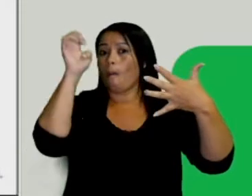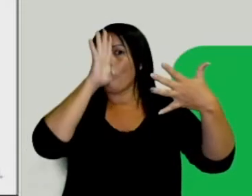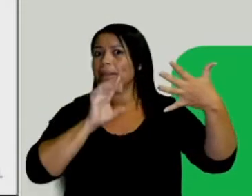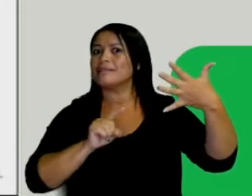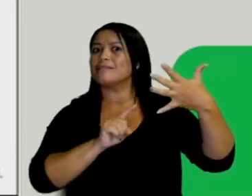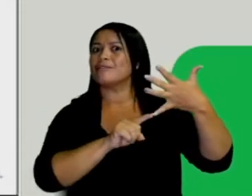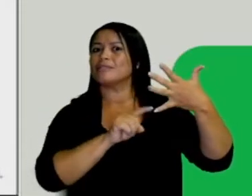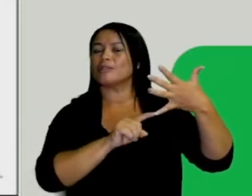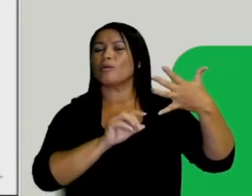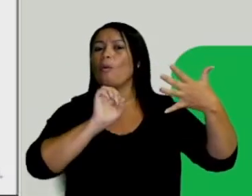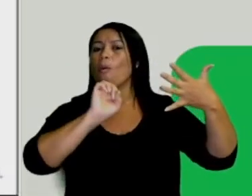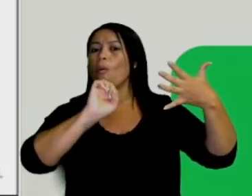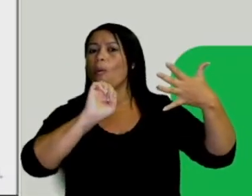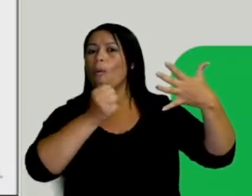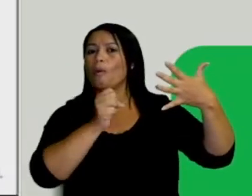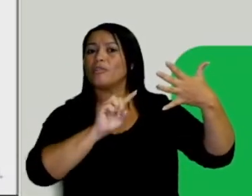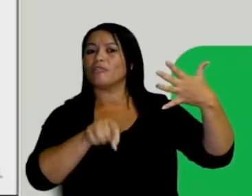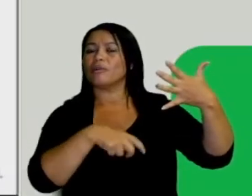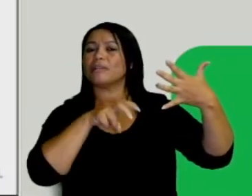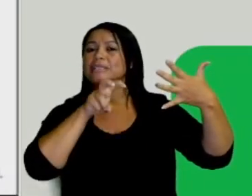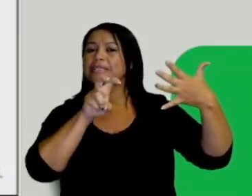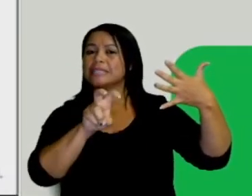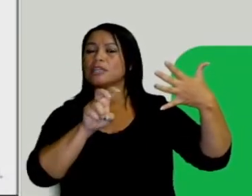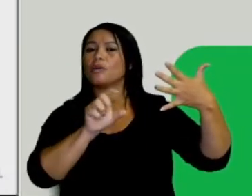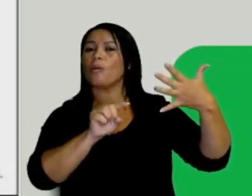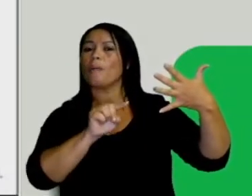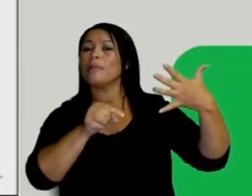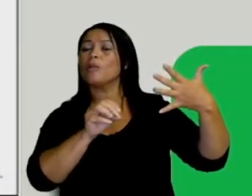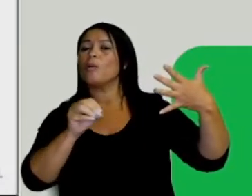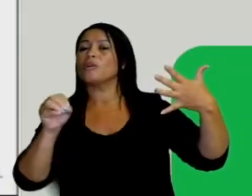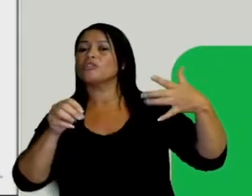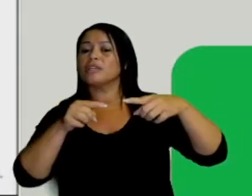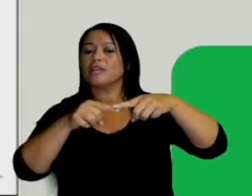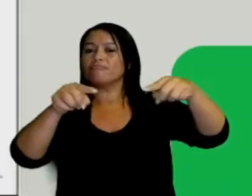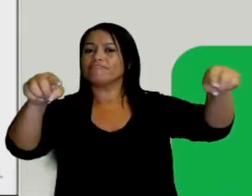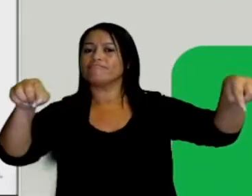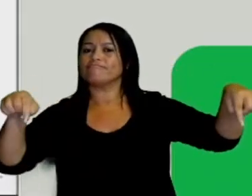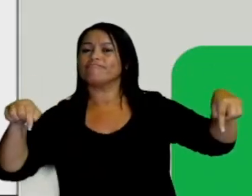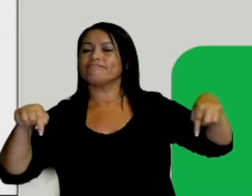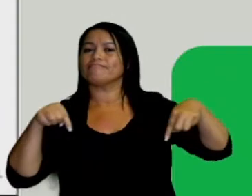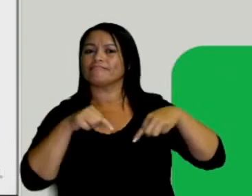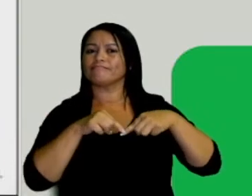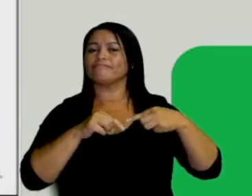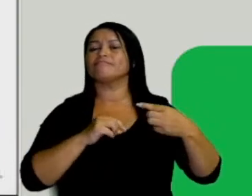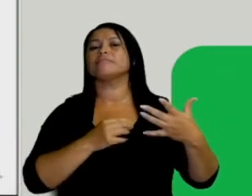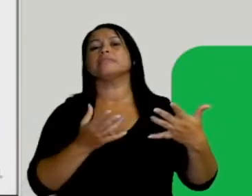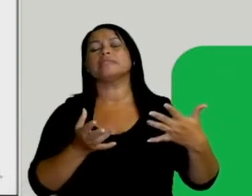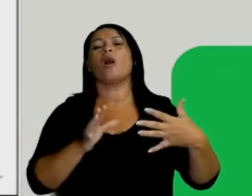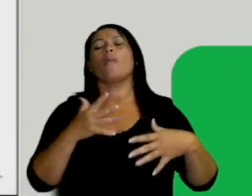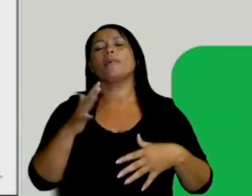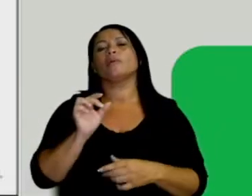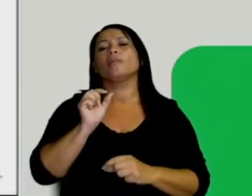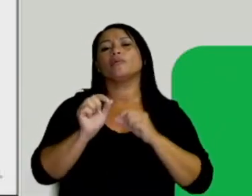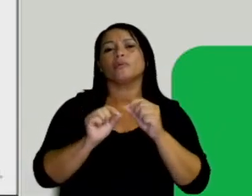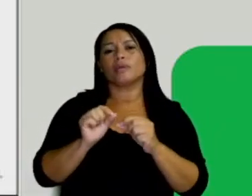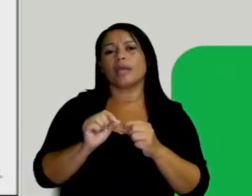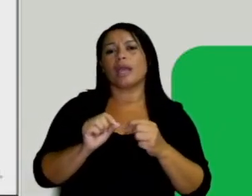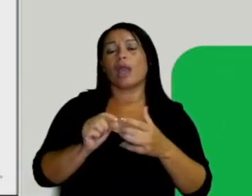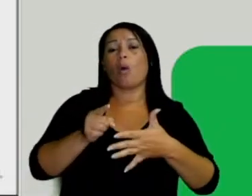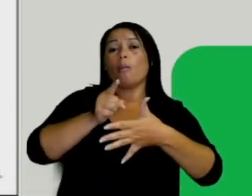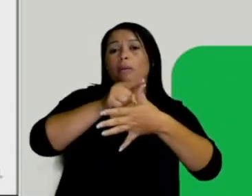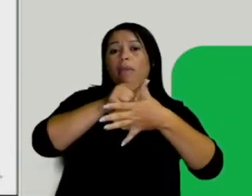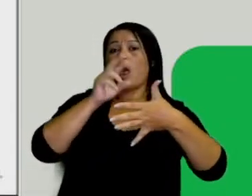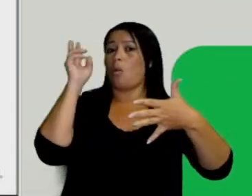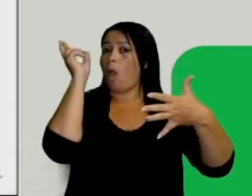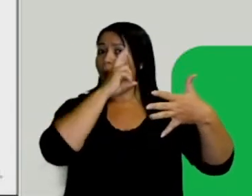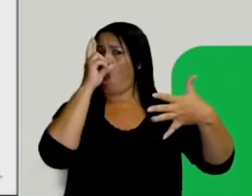com 8,5 milhões de quilômetros quadrados, arredondando logicamente o valor, tá? E aí, o primeiro deles seria a